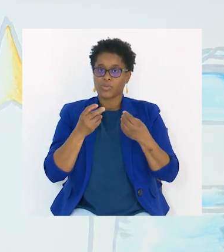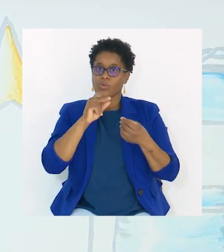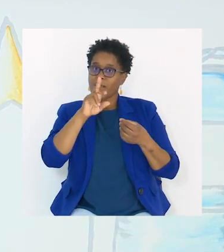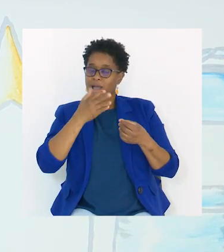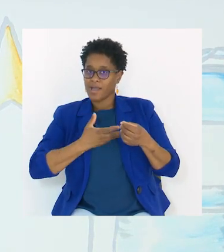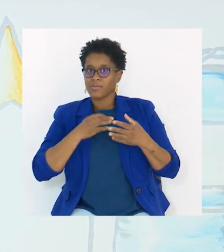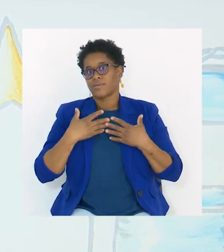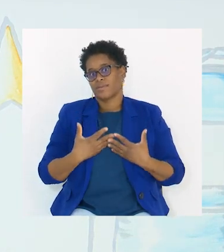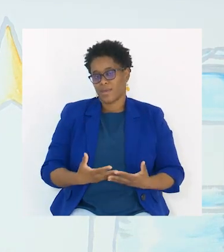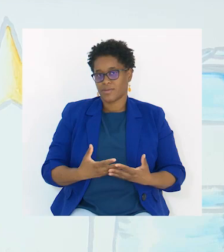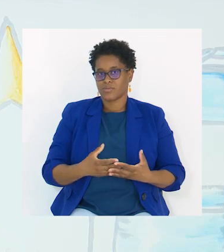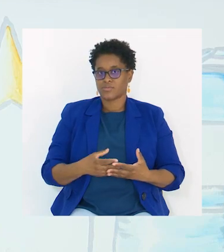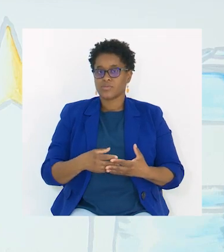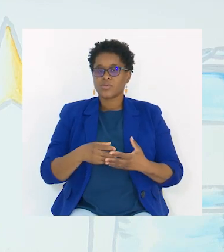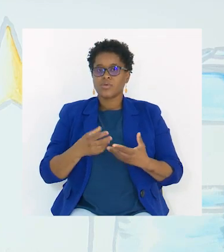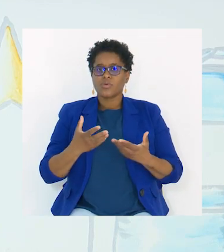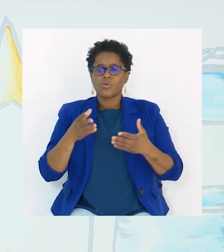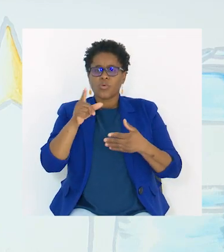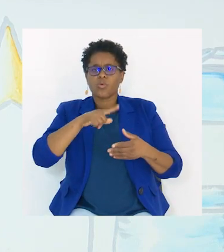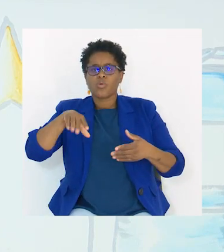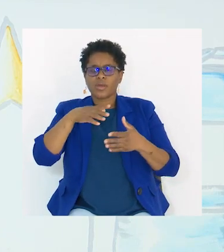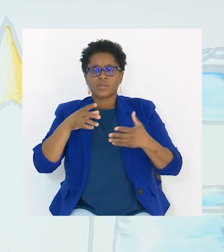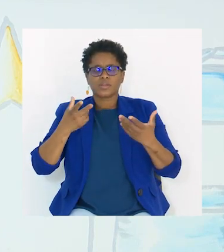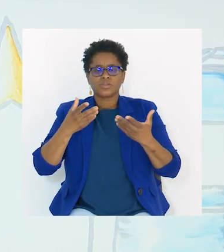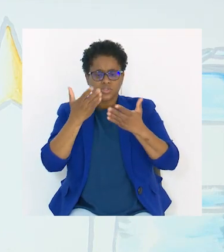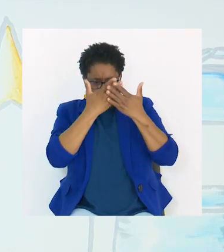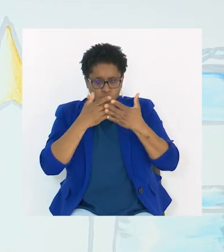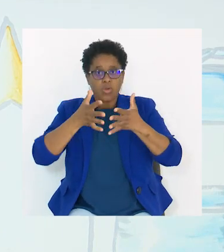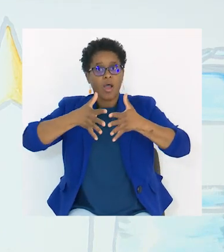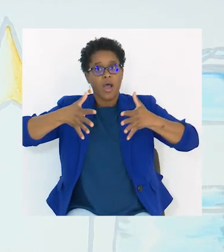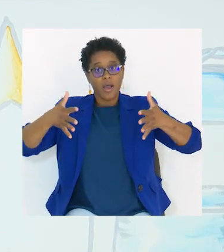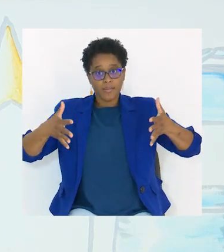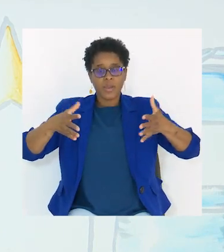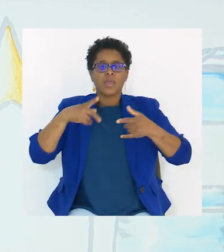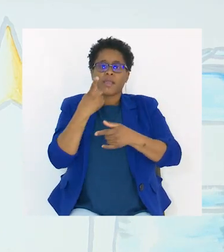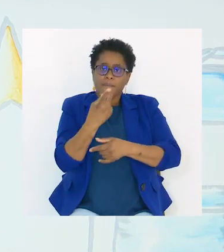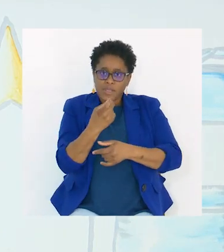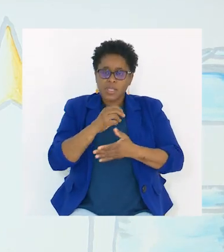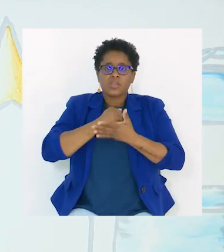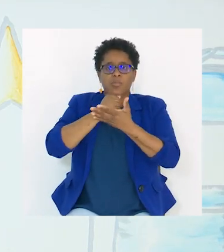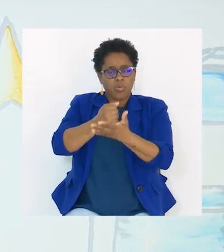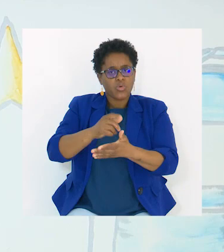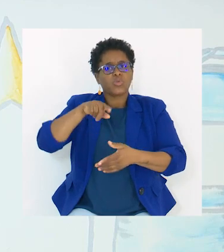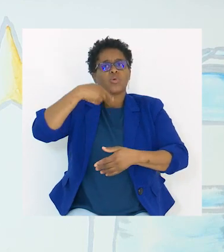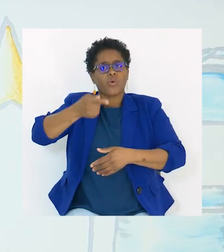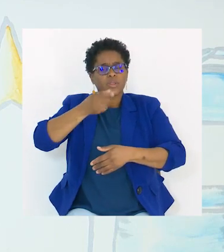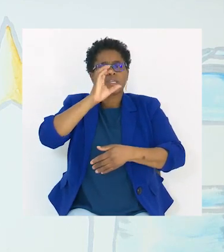um campo de estudo amplo que precisa de apoios de outras